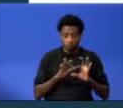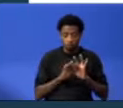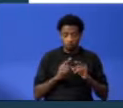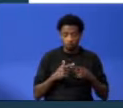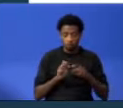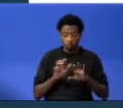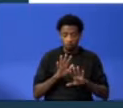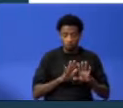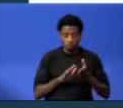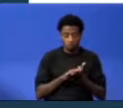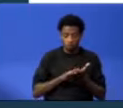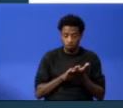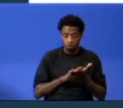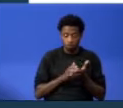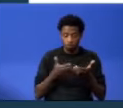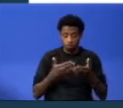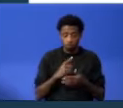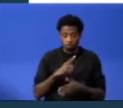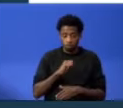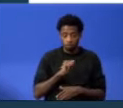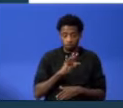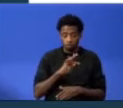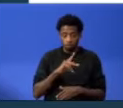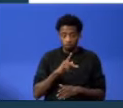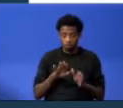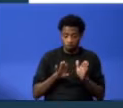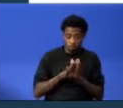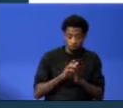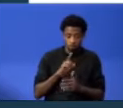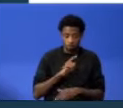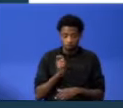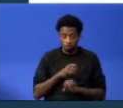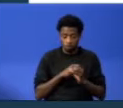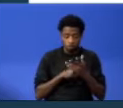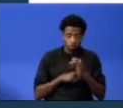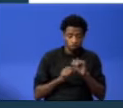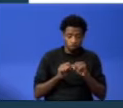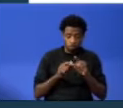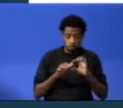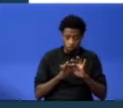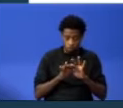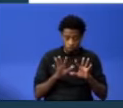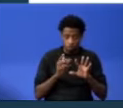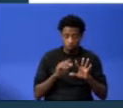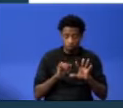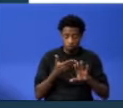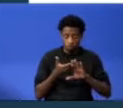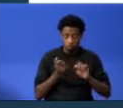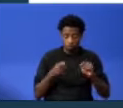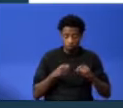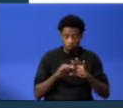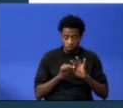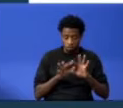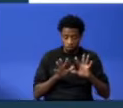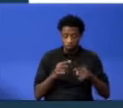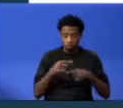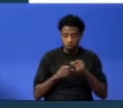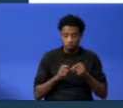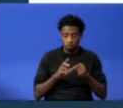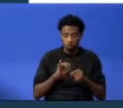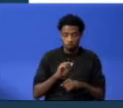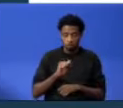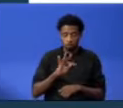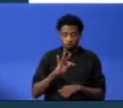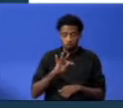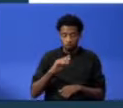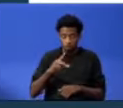nenhum movimento. Agora, o ATP chegando, ele faz com que ocorra o desligamento. Na sequência, o ATP ele é quebrado,